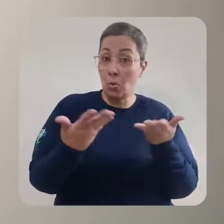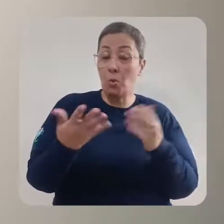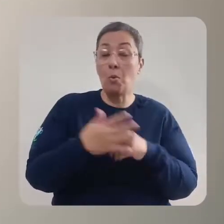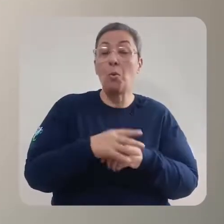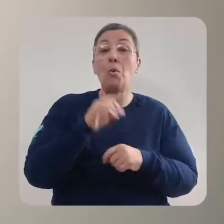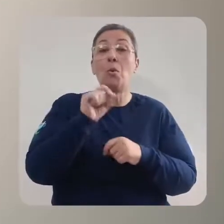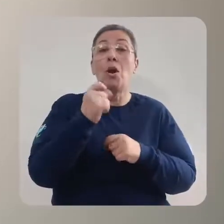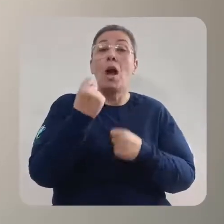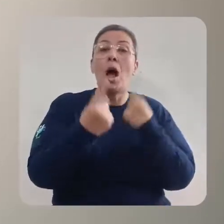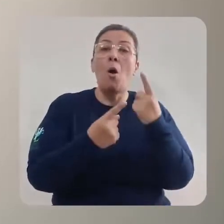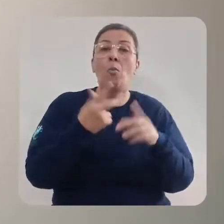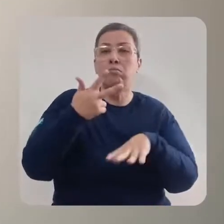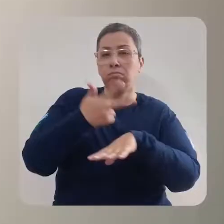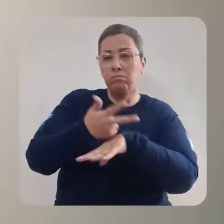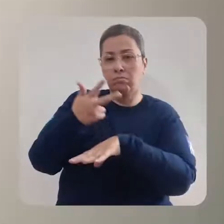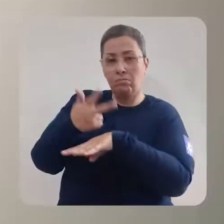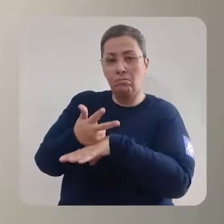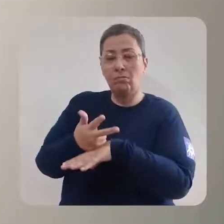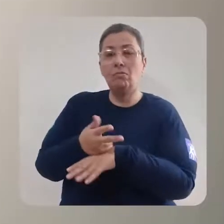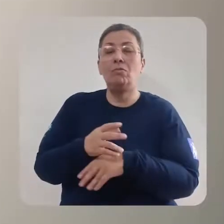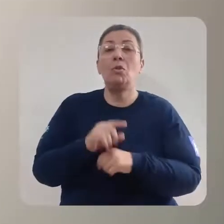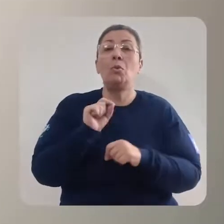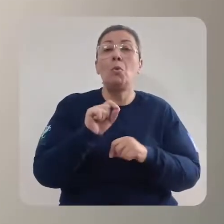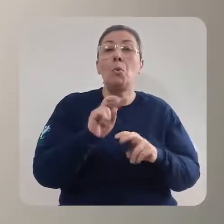para vocês alguns vídeos, né?